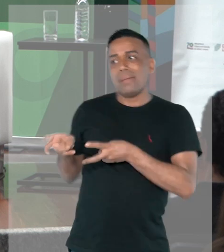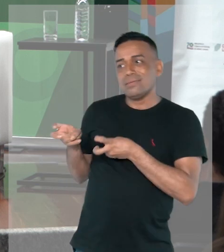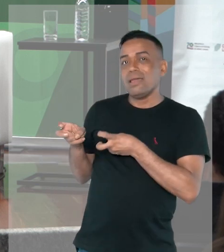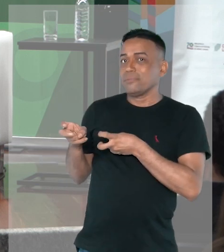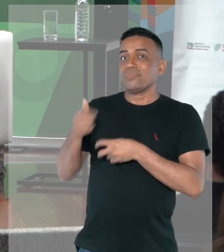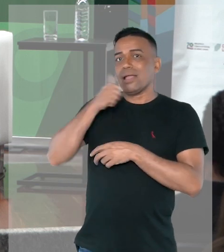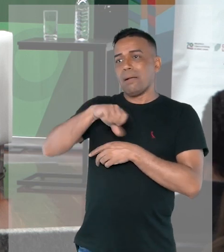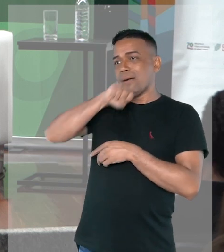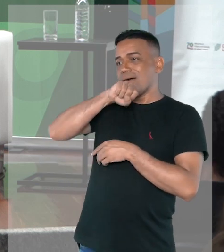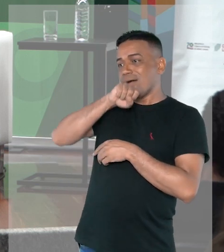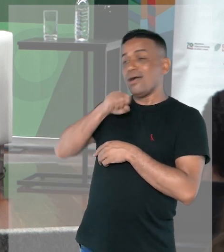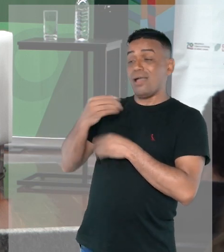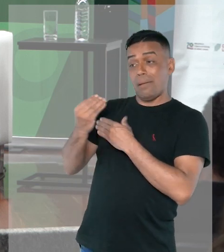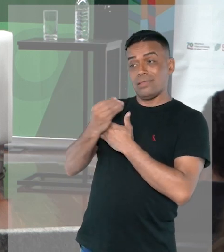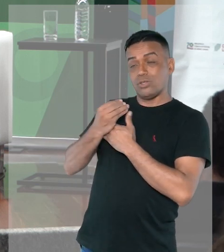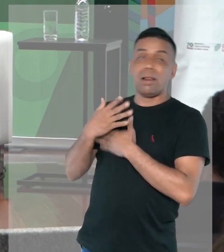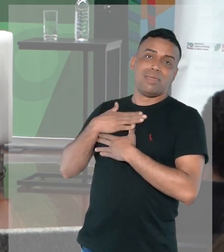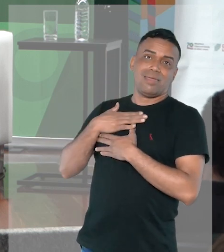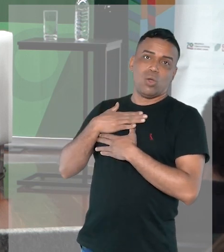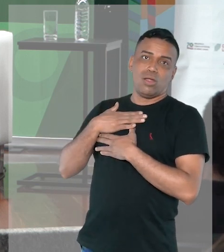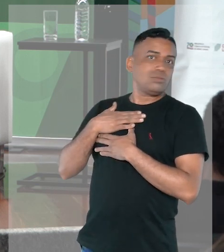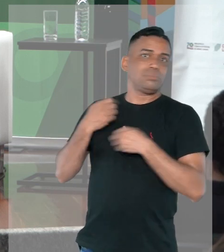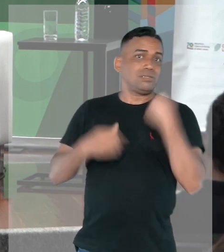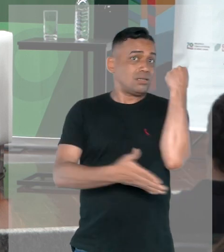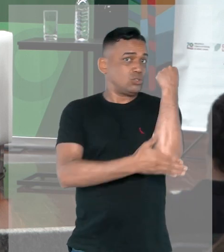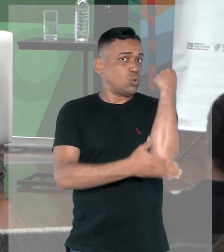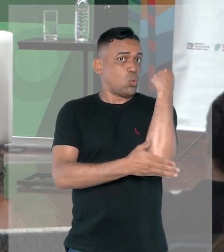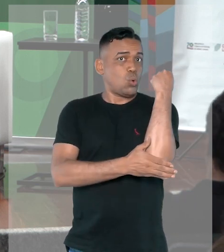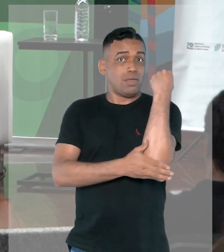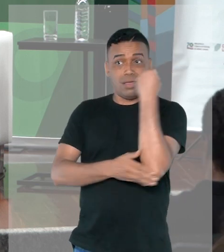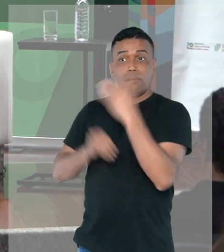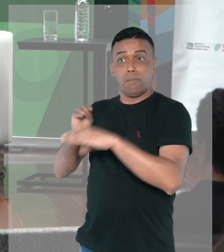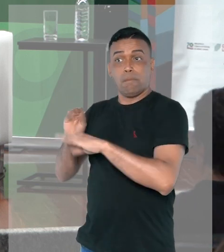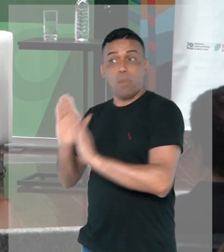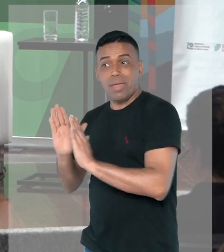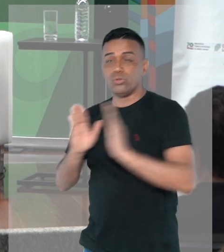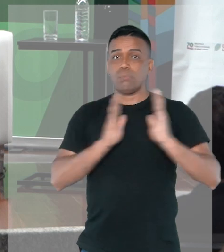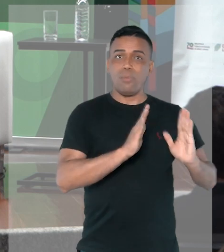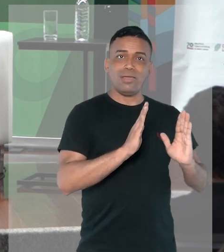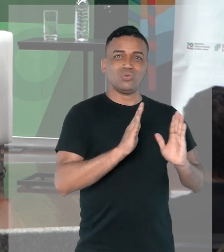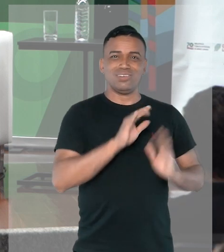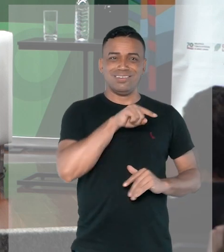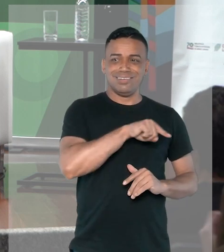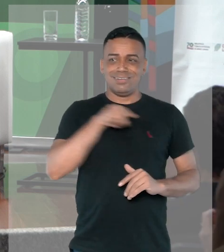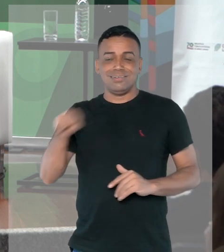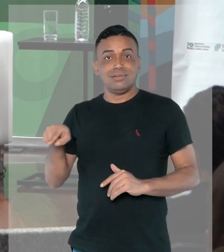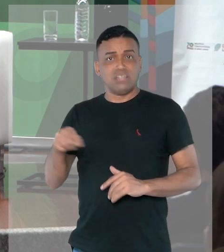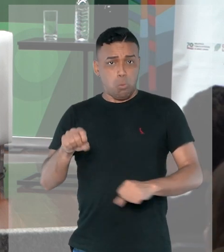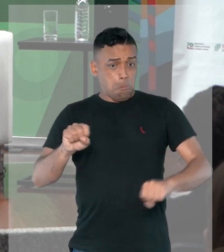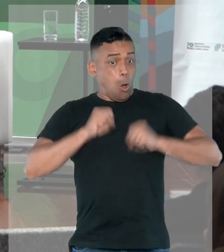A mamãe está dando atenção para você agora, está vendo? Não precisa ter ciúmes do outro. Tenho raiva daquela pessoa. Por que tem